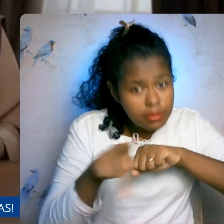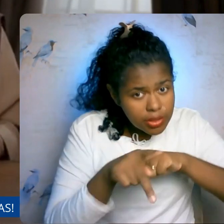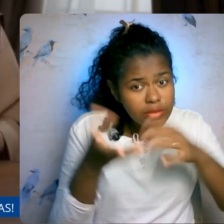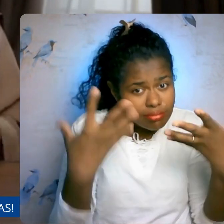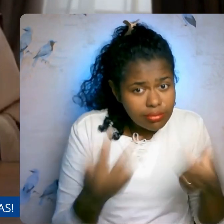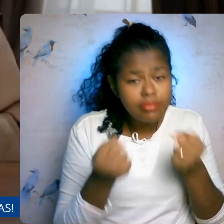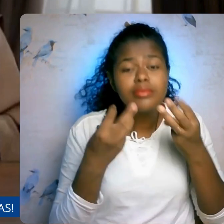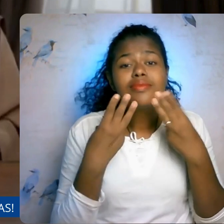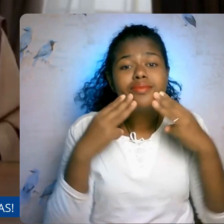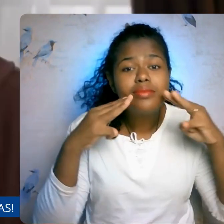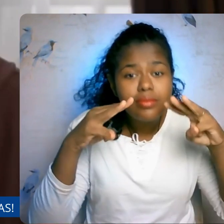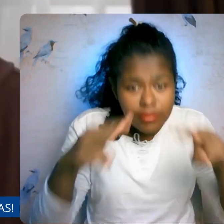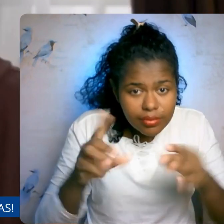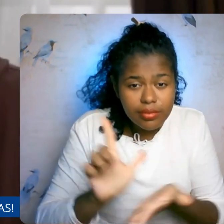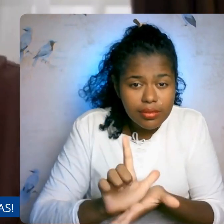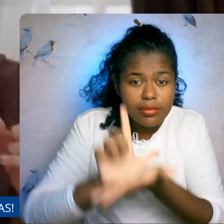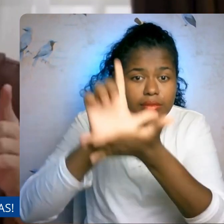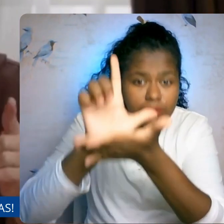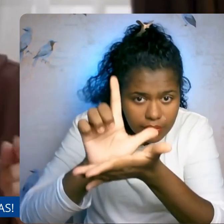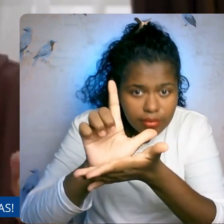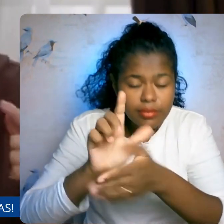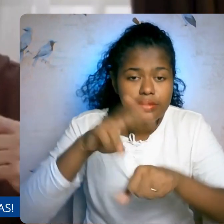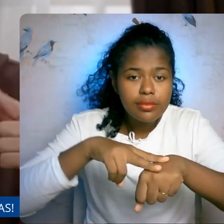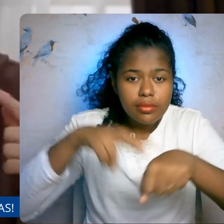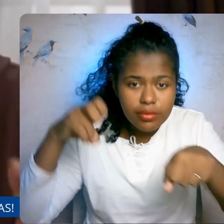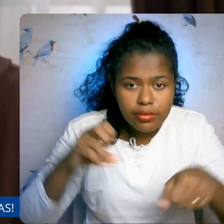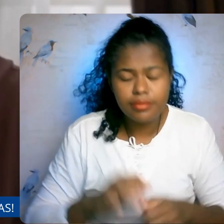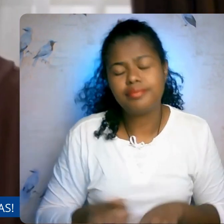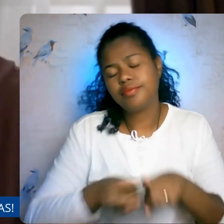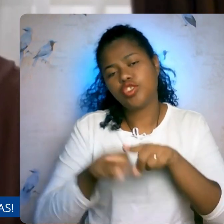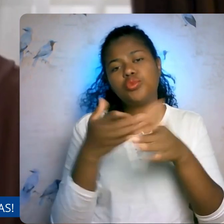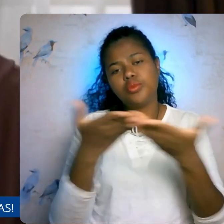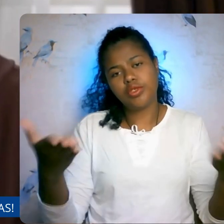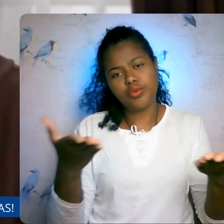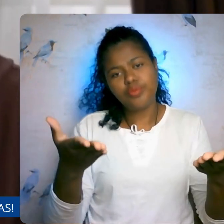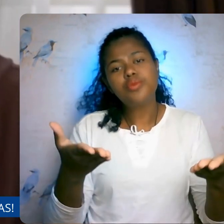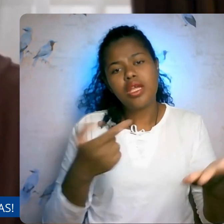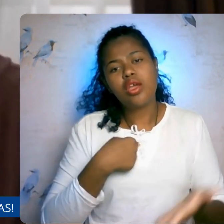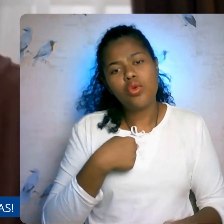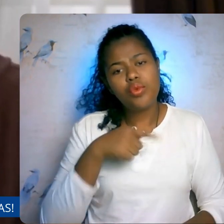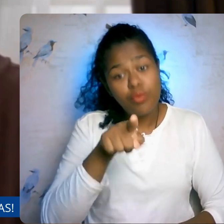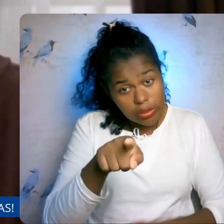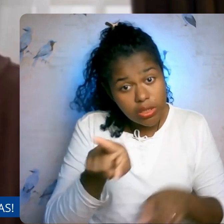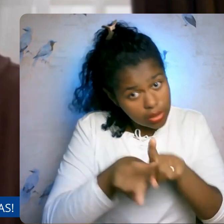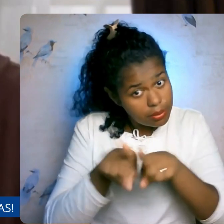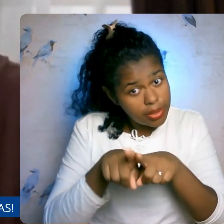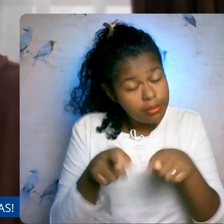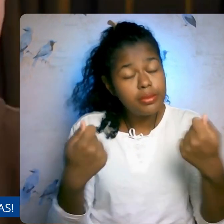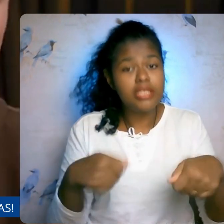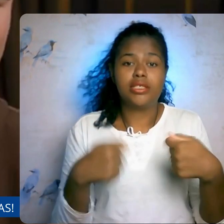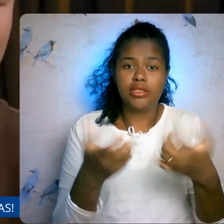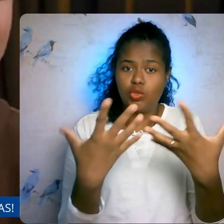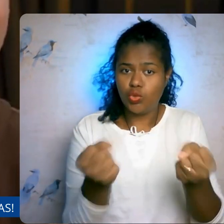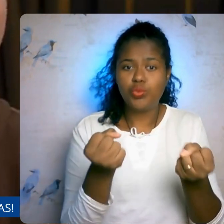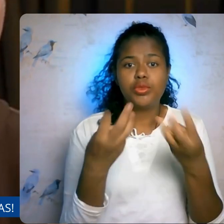liderança, Pedro assume a sua missão. Irmão e irmã, eu e você também precisamos assumir o nosso chamado, aquilo que